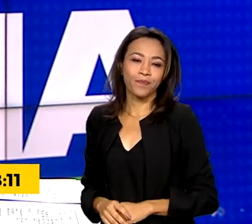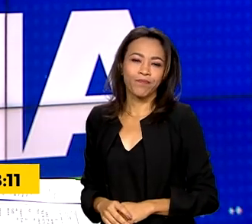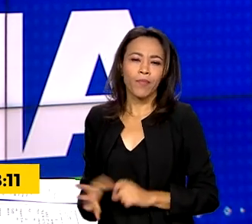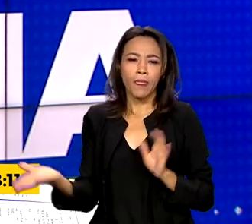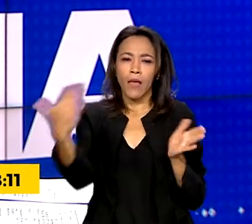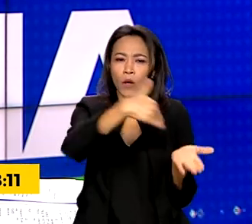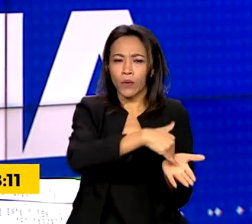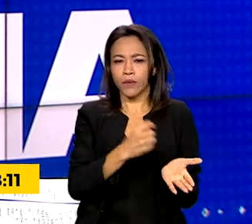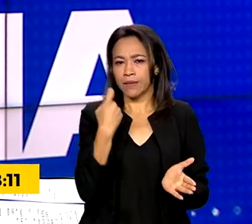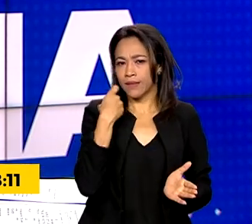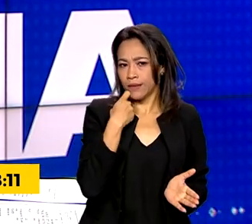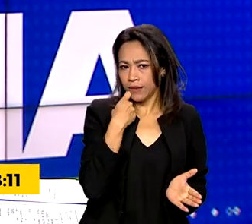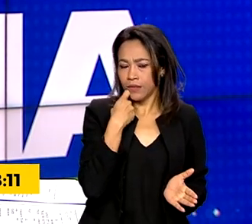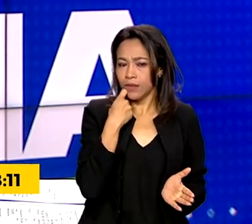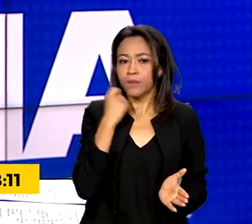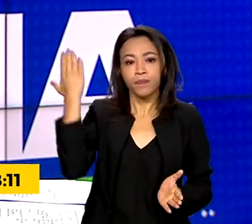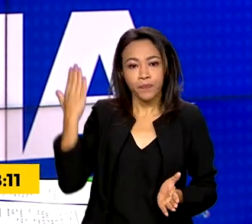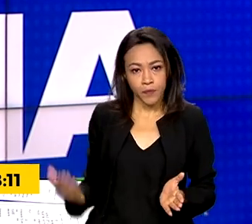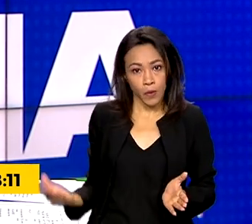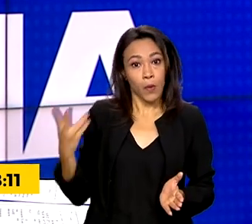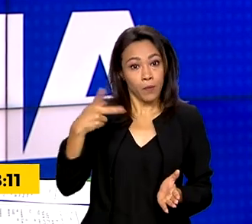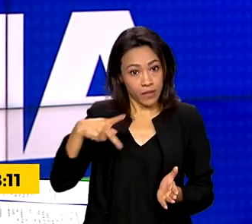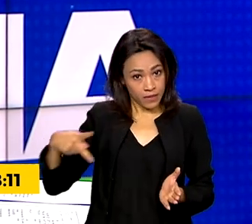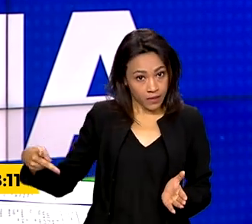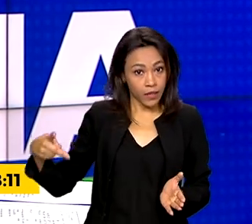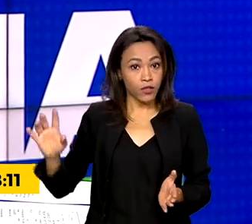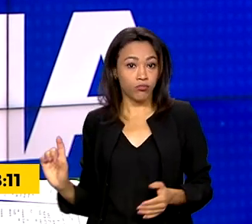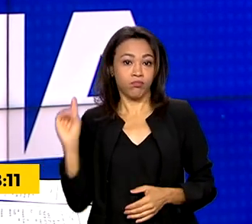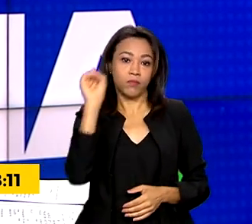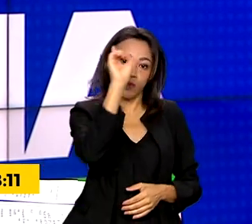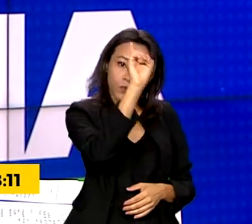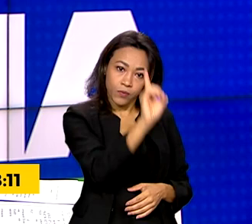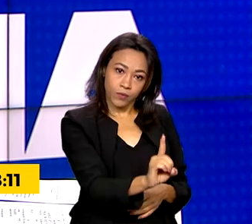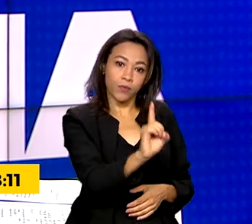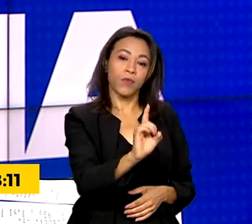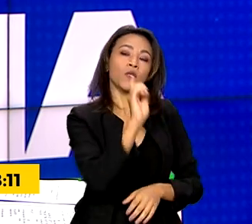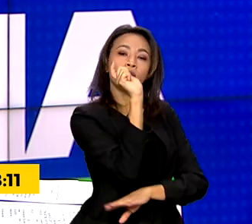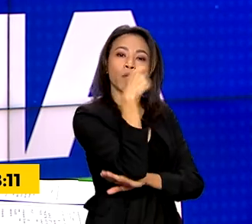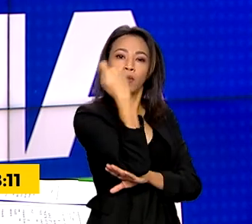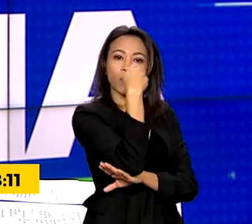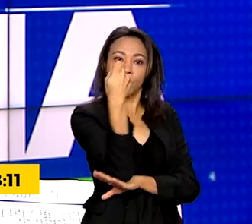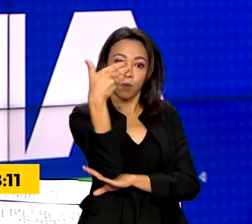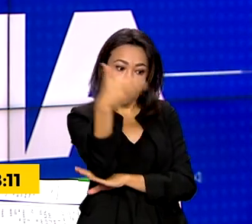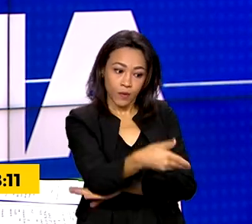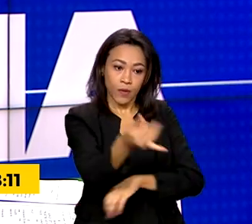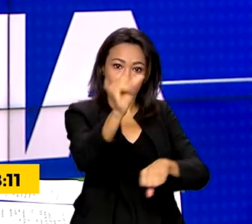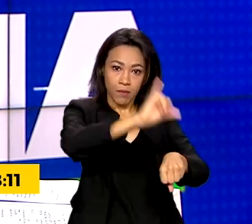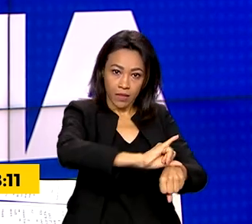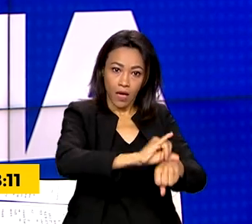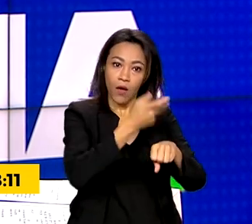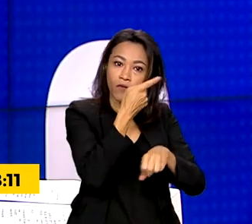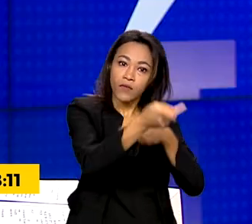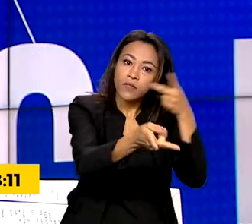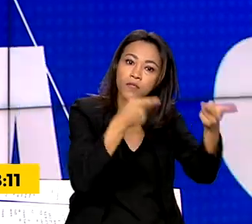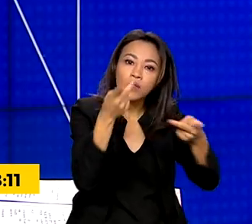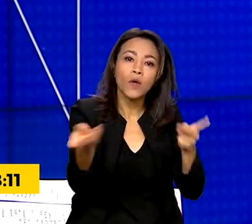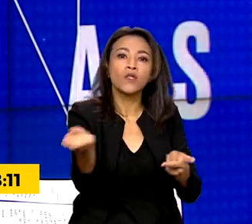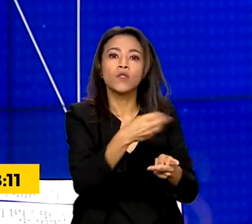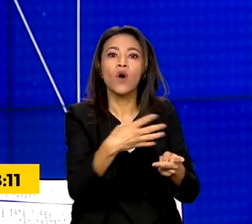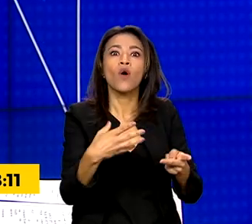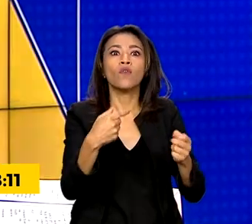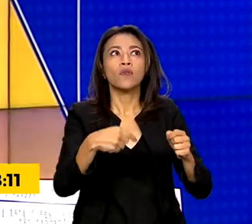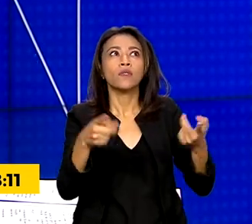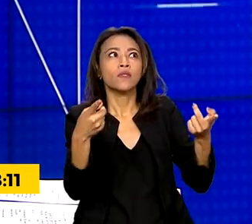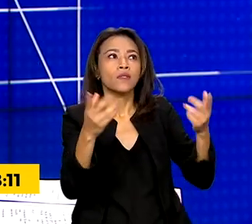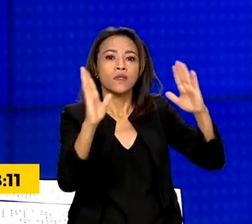Na última sexta-feira, o presidente esteve no Rio Grande do Sul. Em Porto Alegre, visitou as novas instalações do Hospital